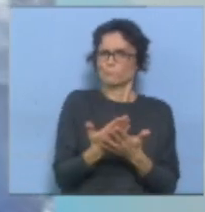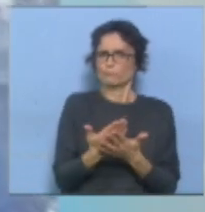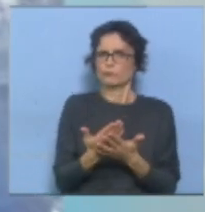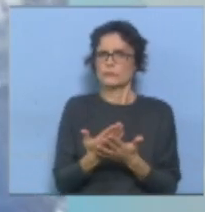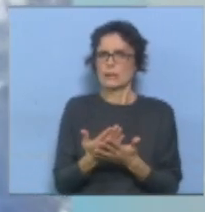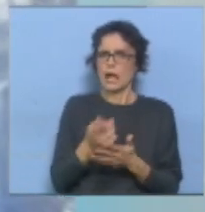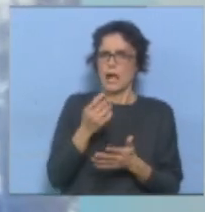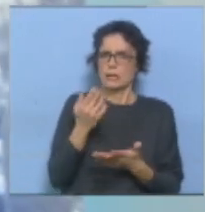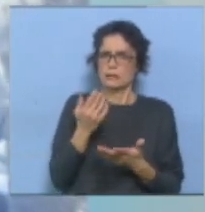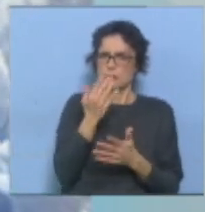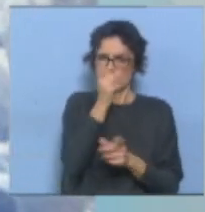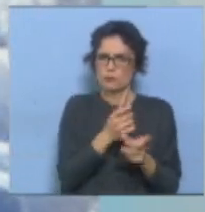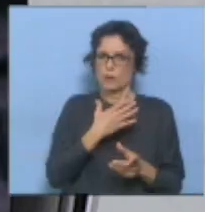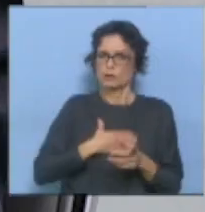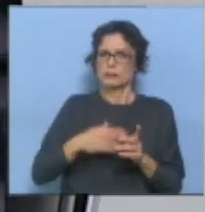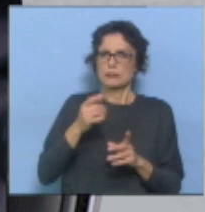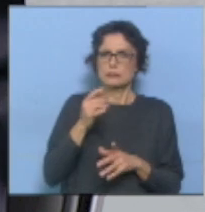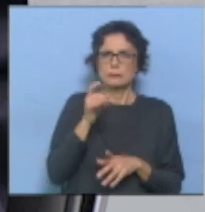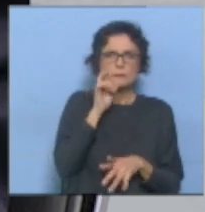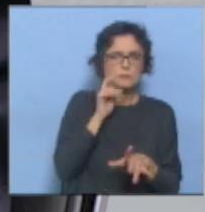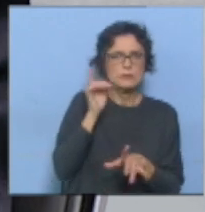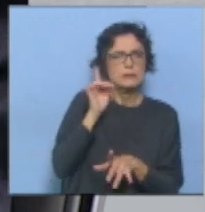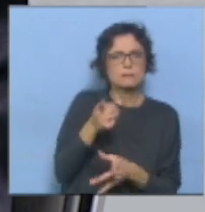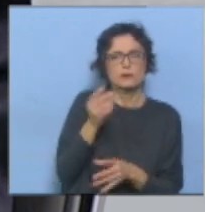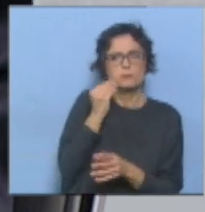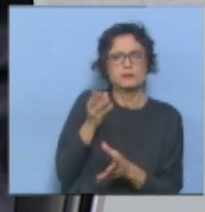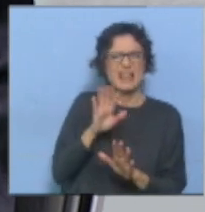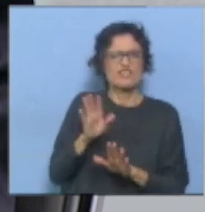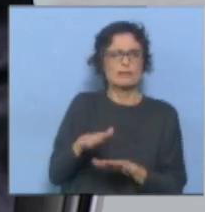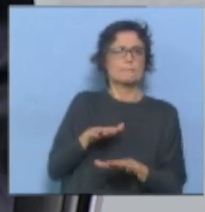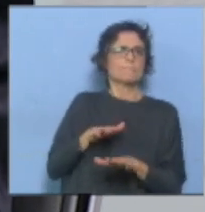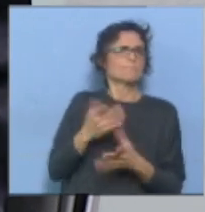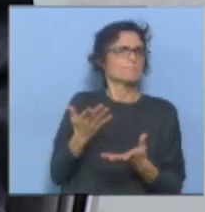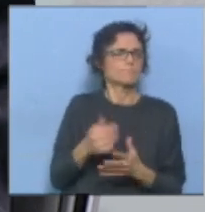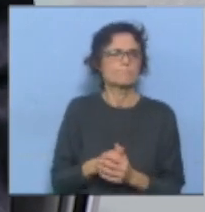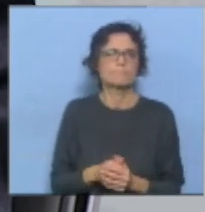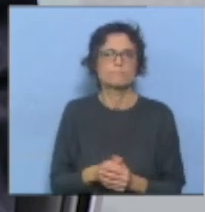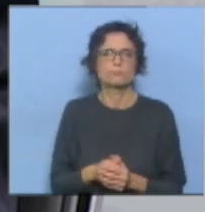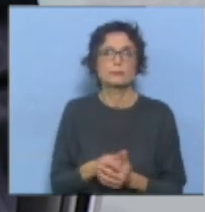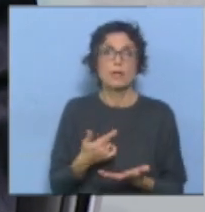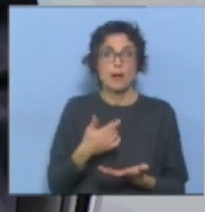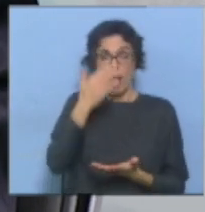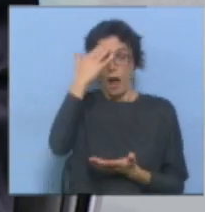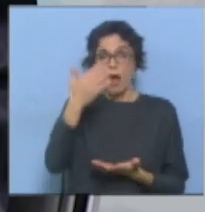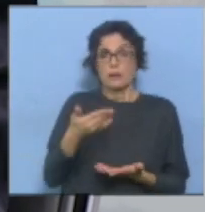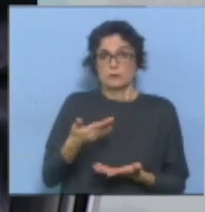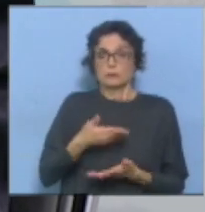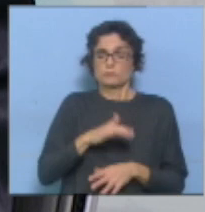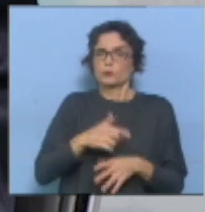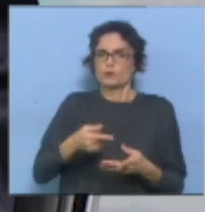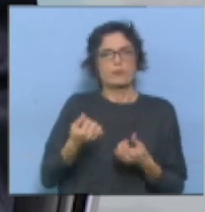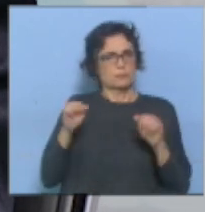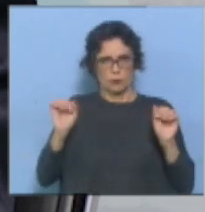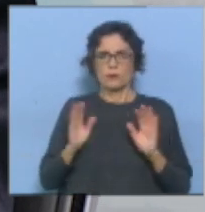de determinados valores. Creio que estamos particularmente bem situados em termos de